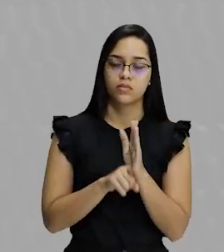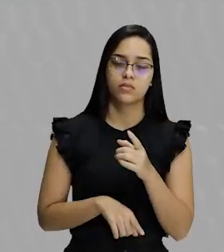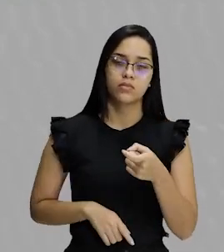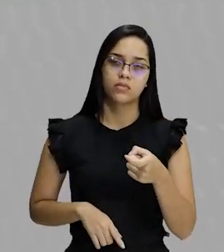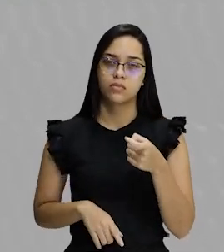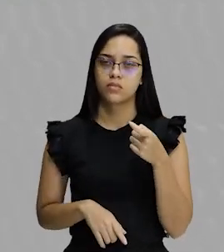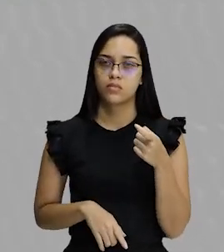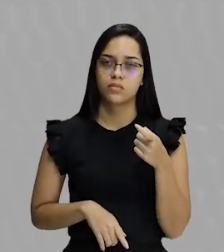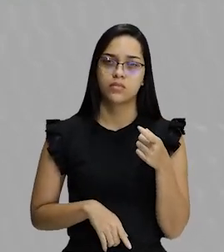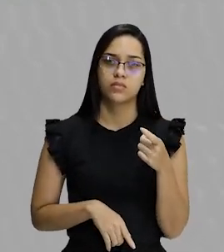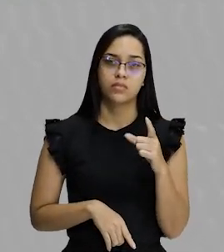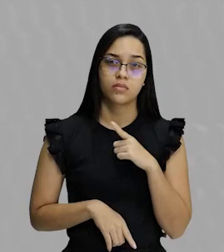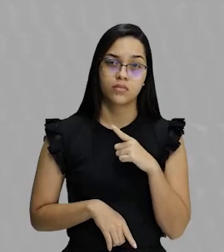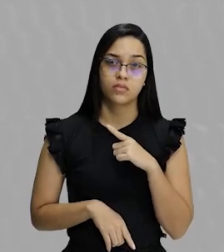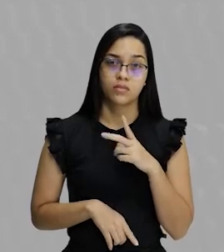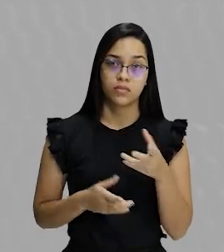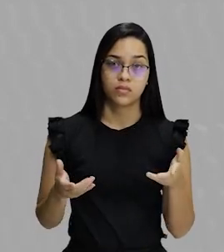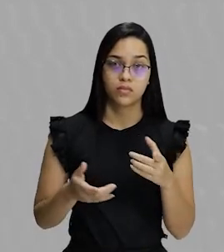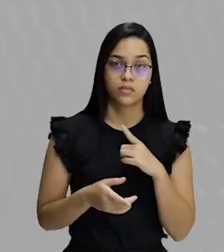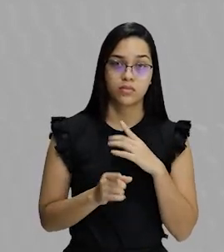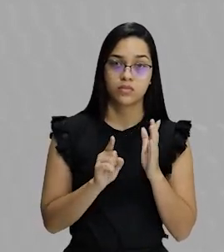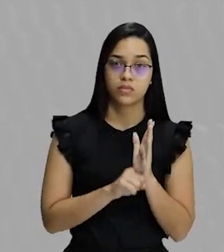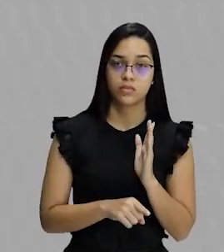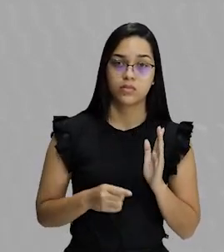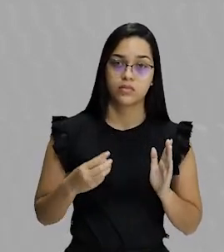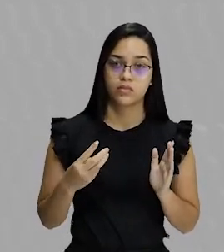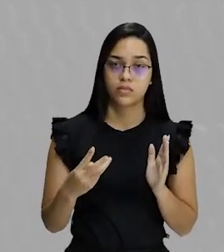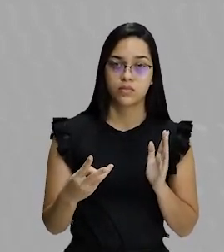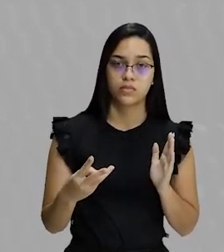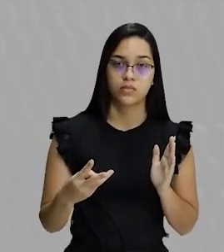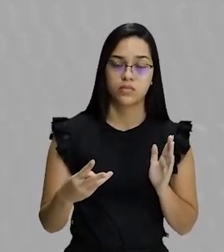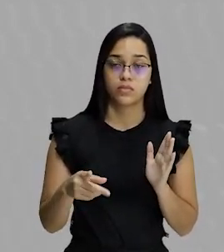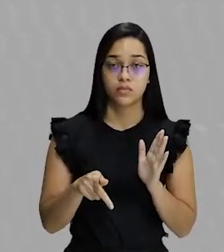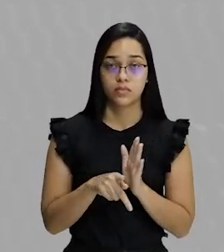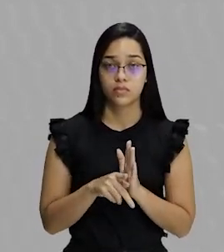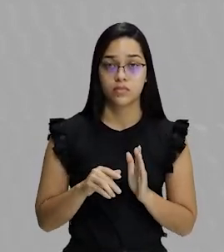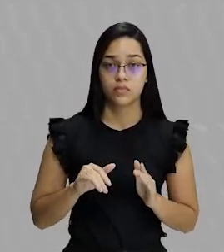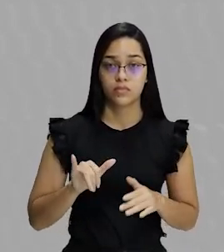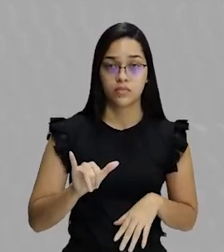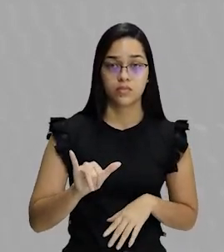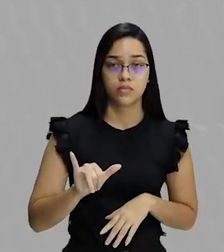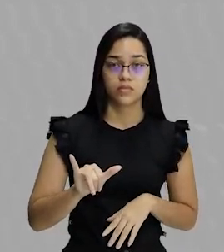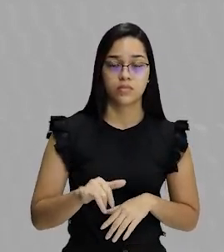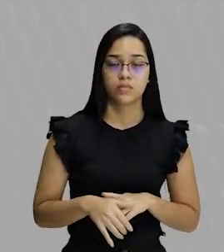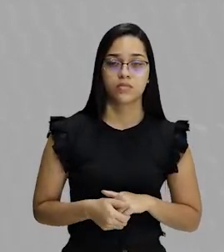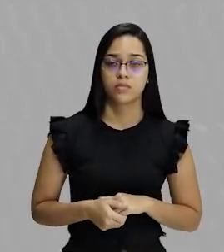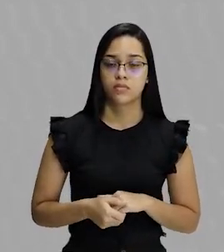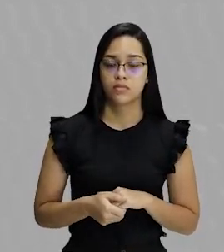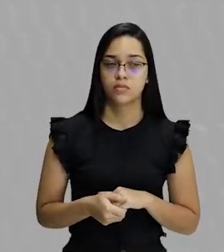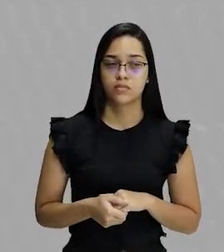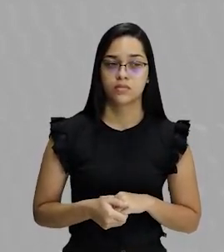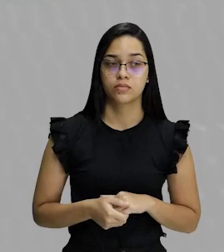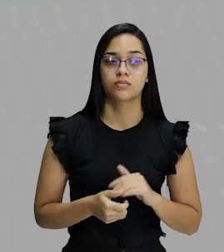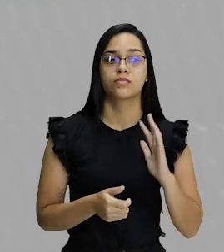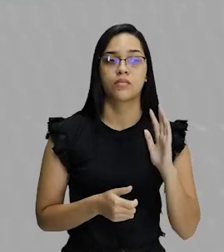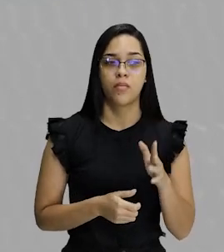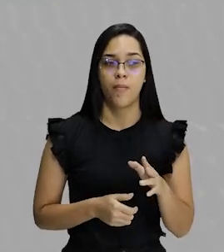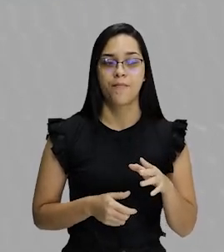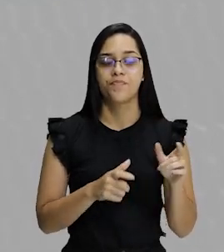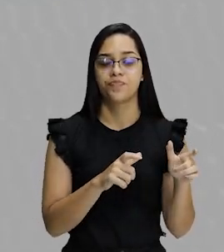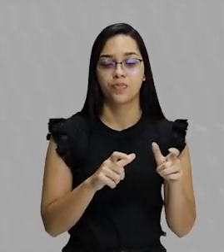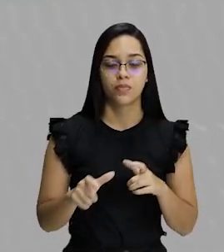X, vou buscar agora o menos 3 do eixo Y. Então,